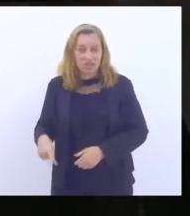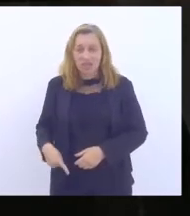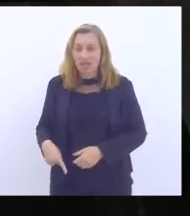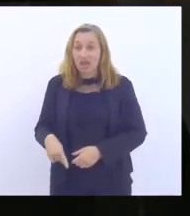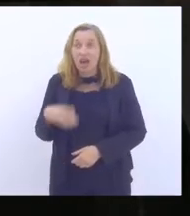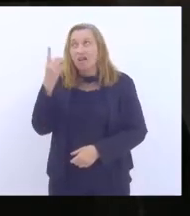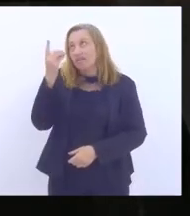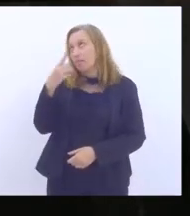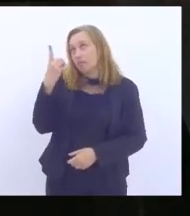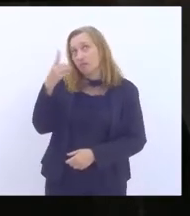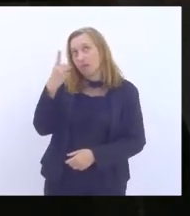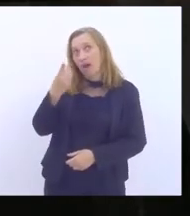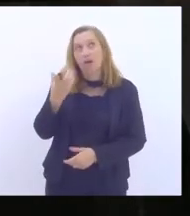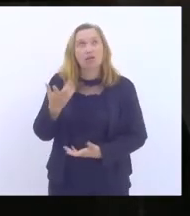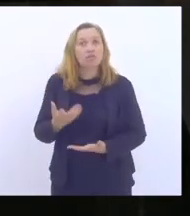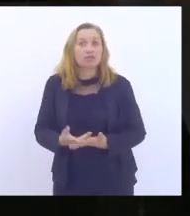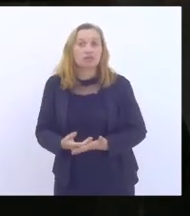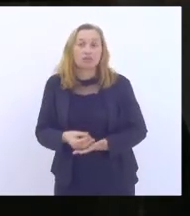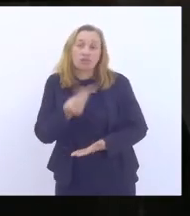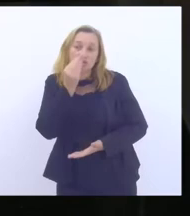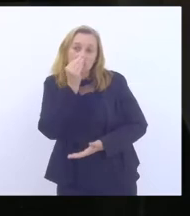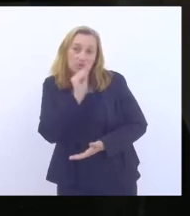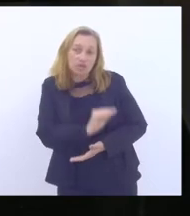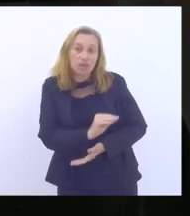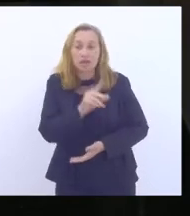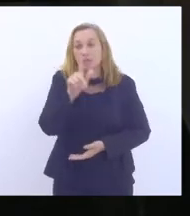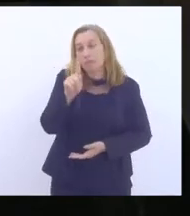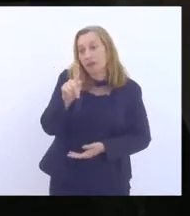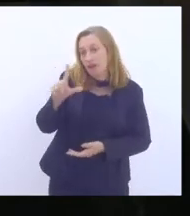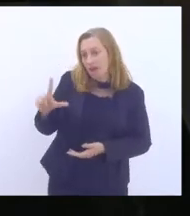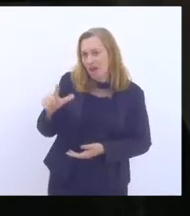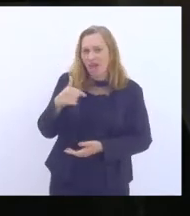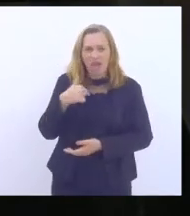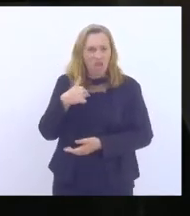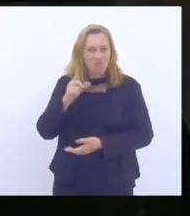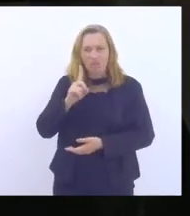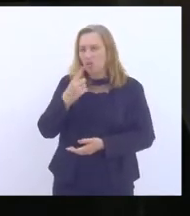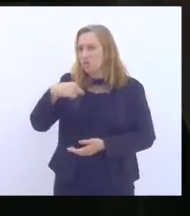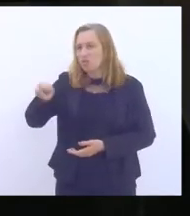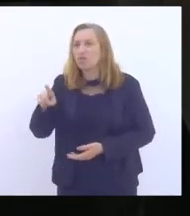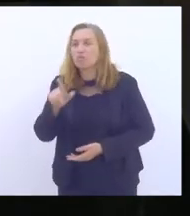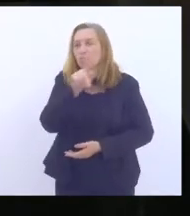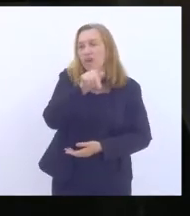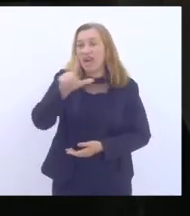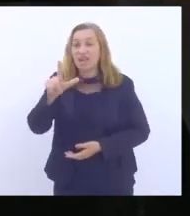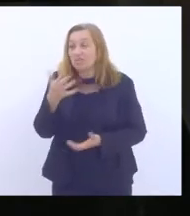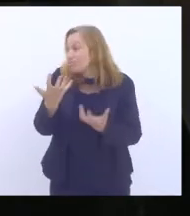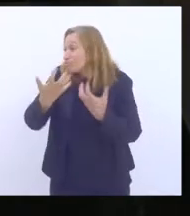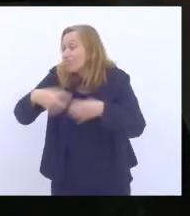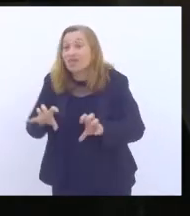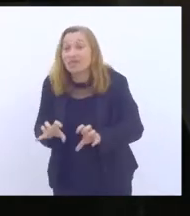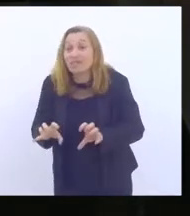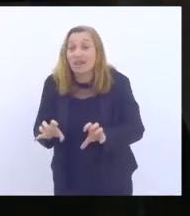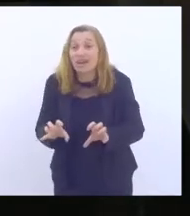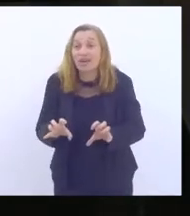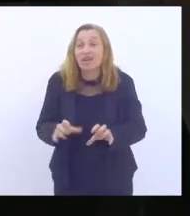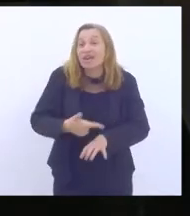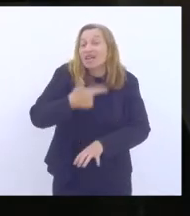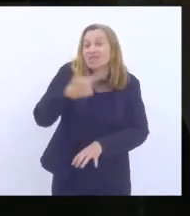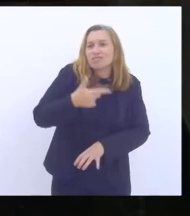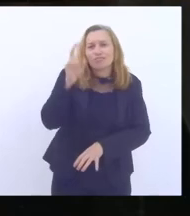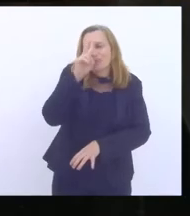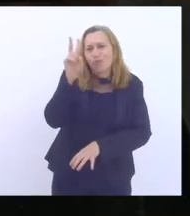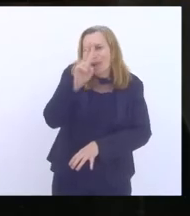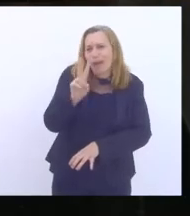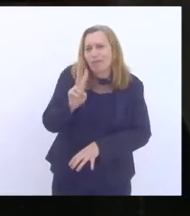a deputada foi renegada no pele eu não fui para o pele porque eu não quis e segundo eu não